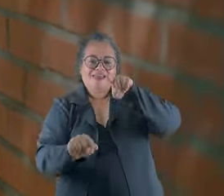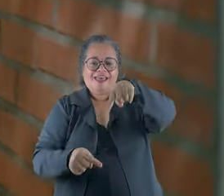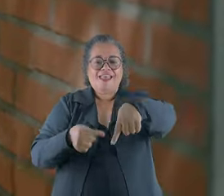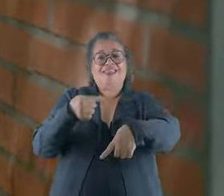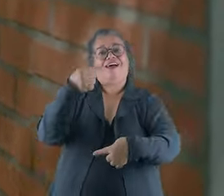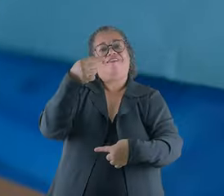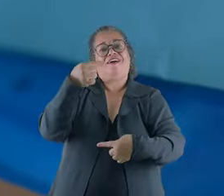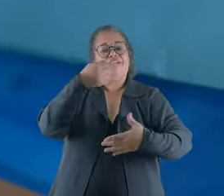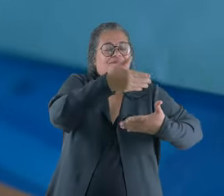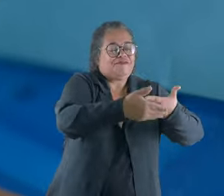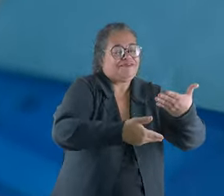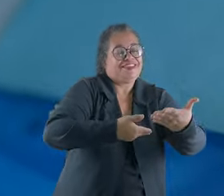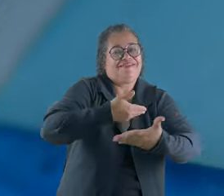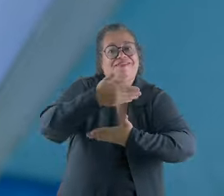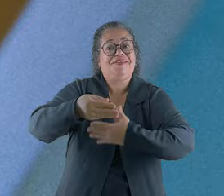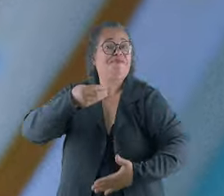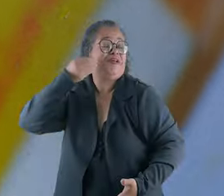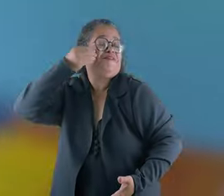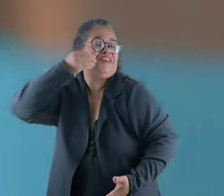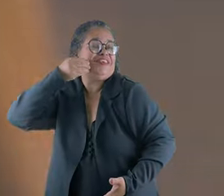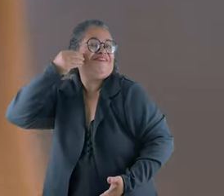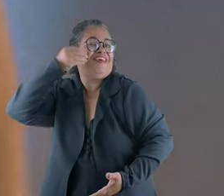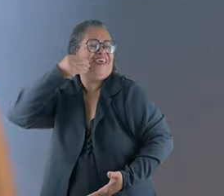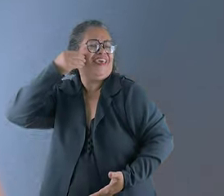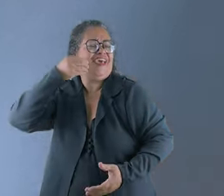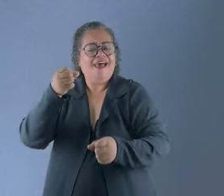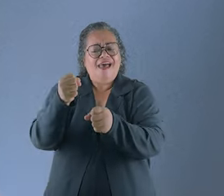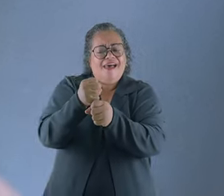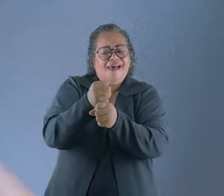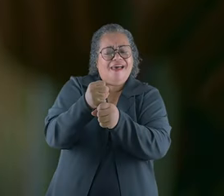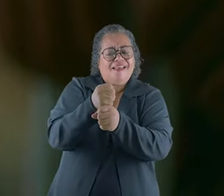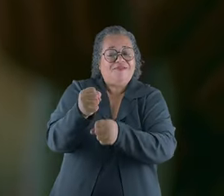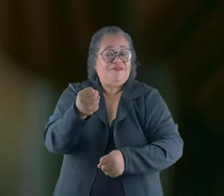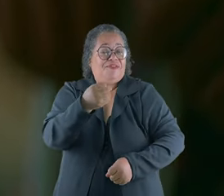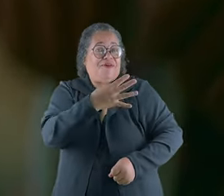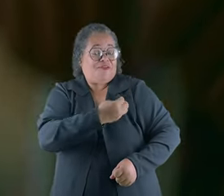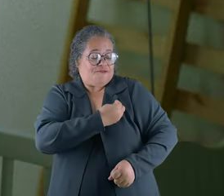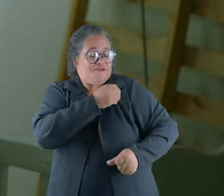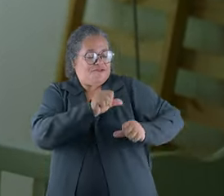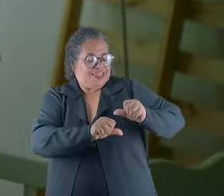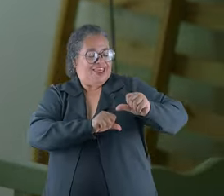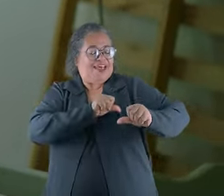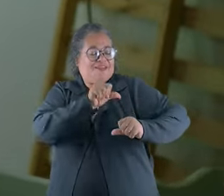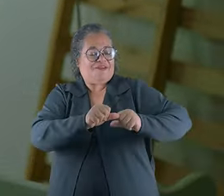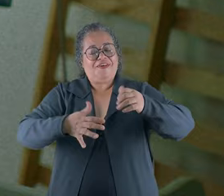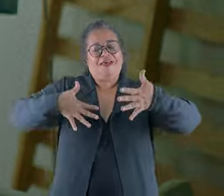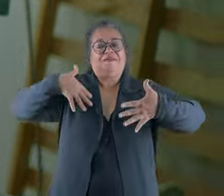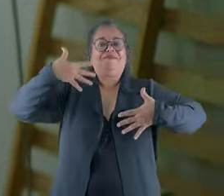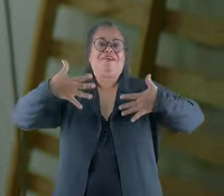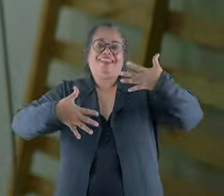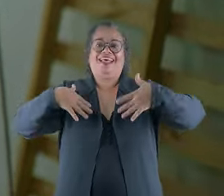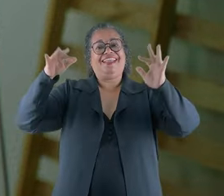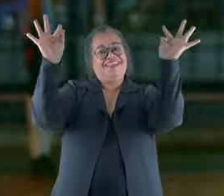Uberlândia se renova. Convida você pra viver. Ano novo, vida